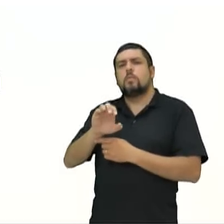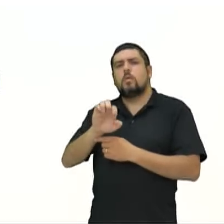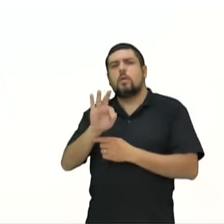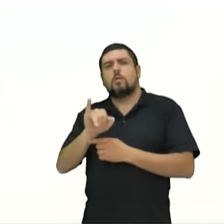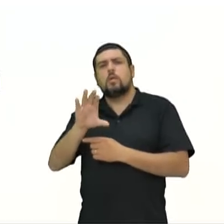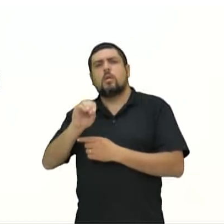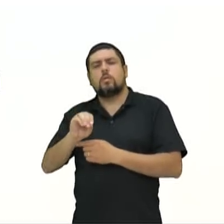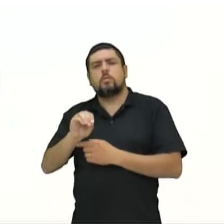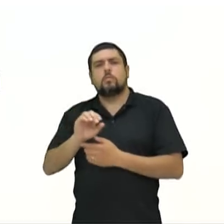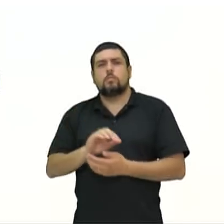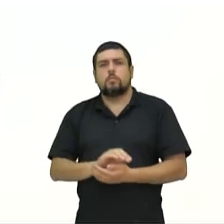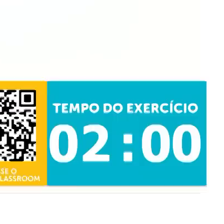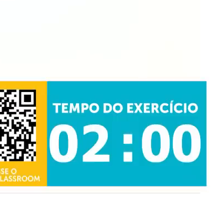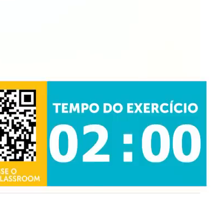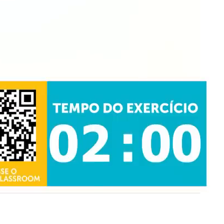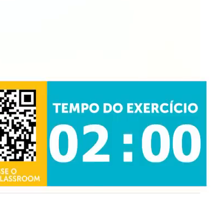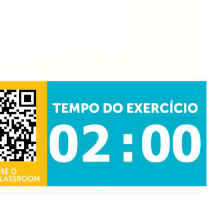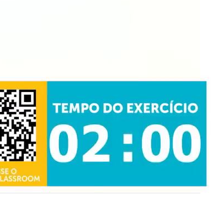eles?